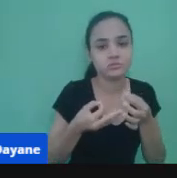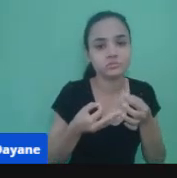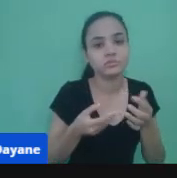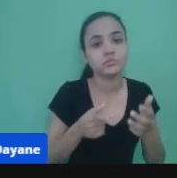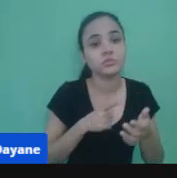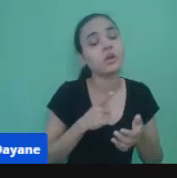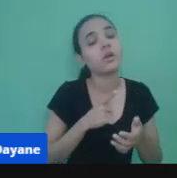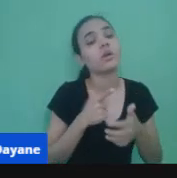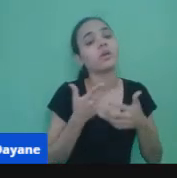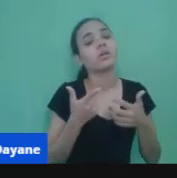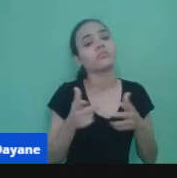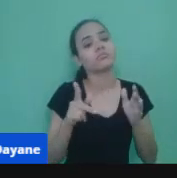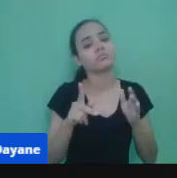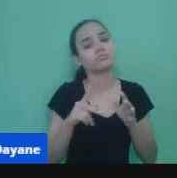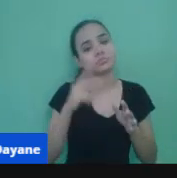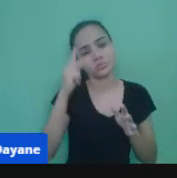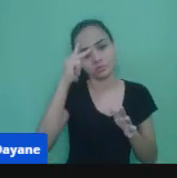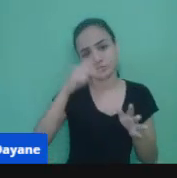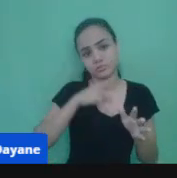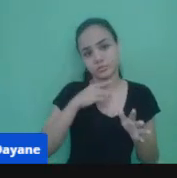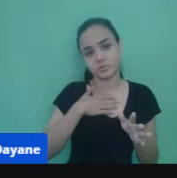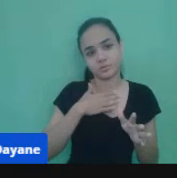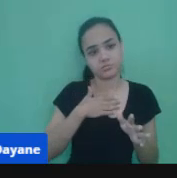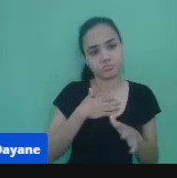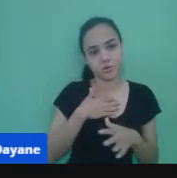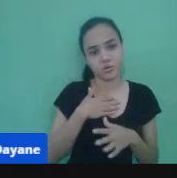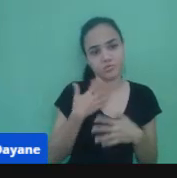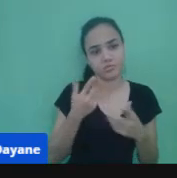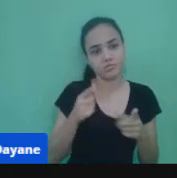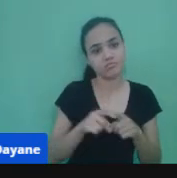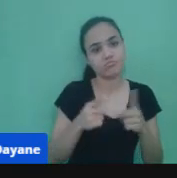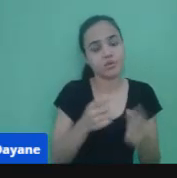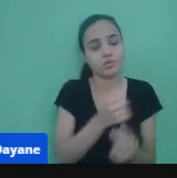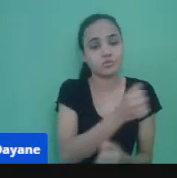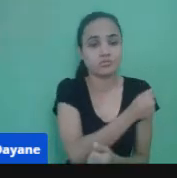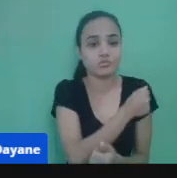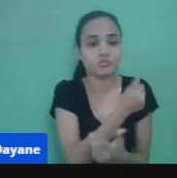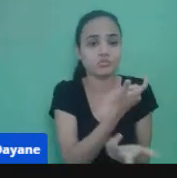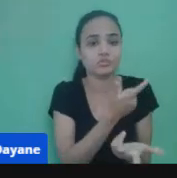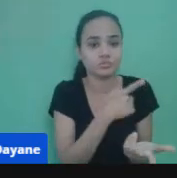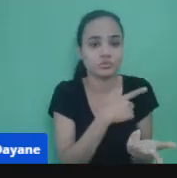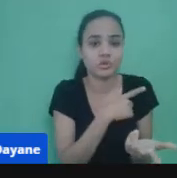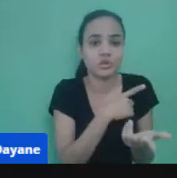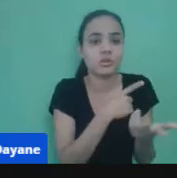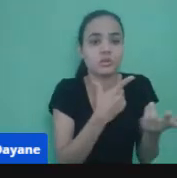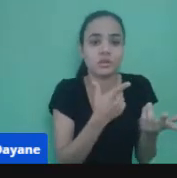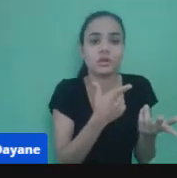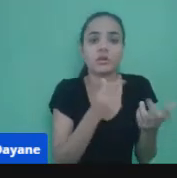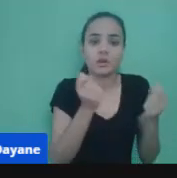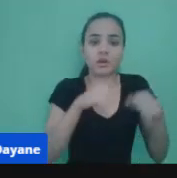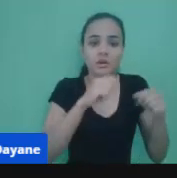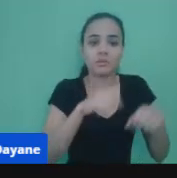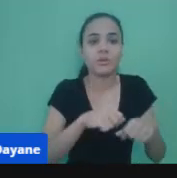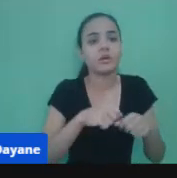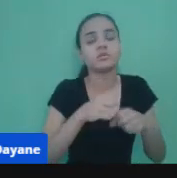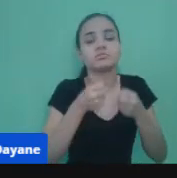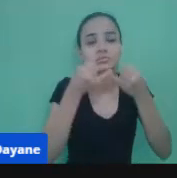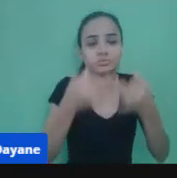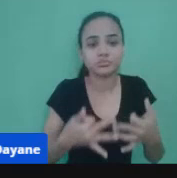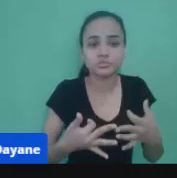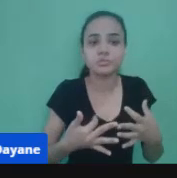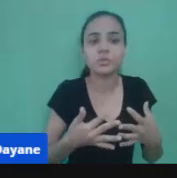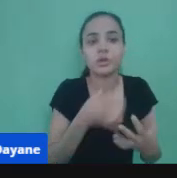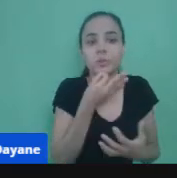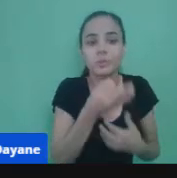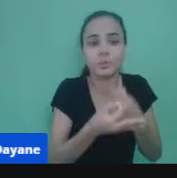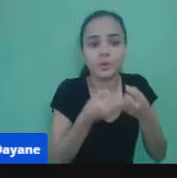que iriam fazer, mas em defesa do reconhecimento dos territórios indígenas, eles poderiam argumentar no próprio reconhecimento das